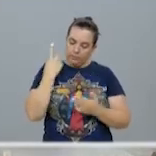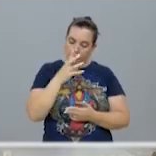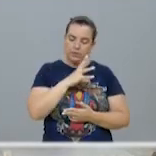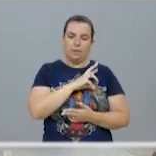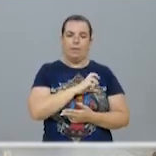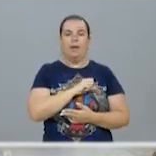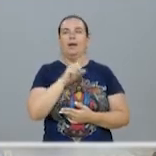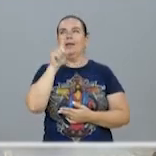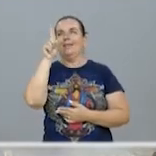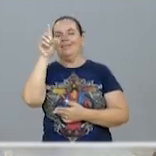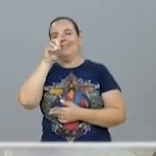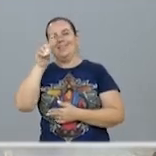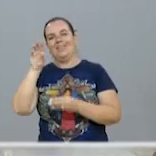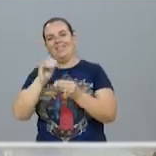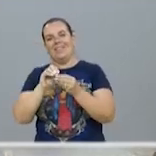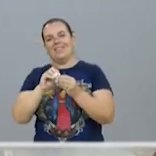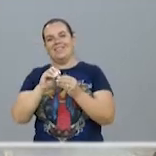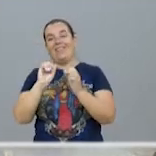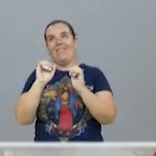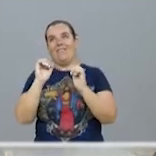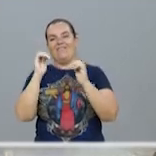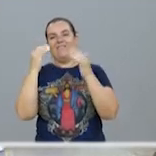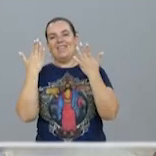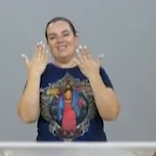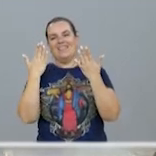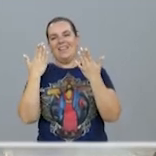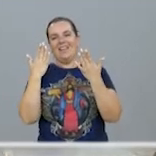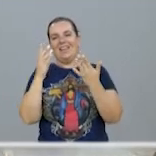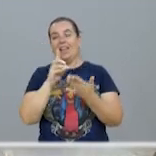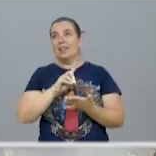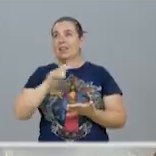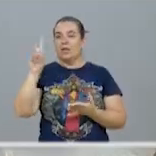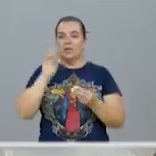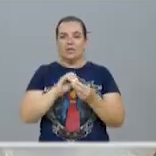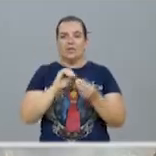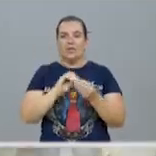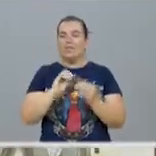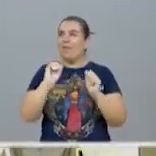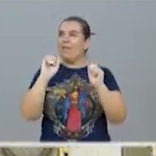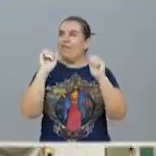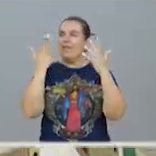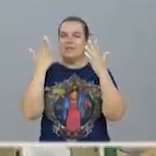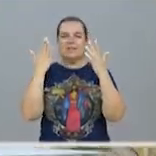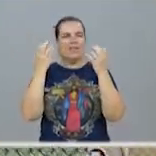faz festa, para os filhos, Deus faz festa.